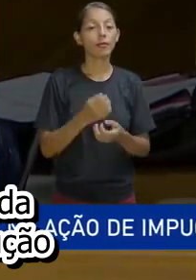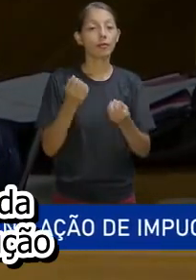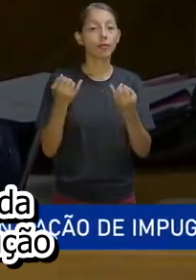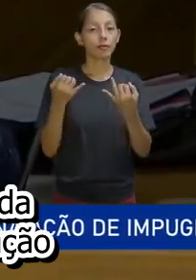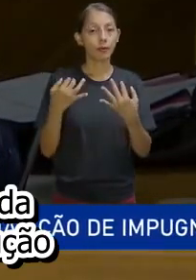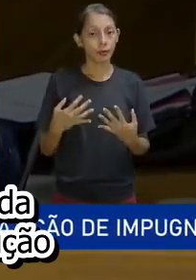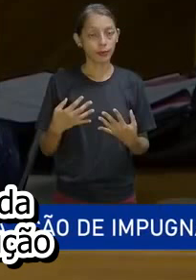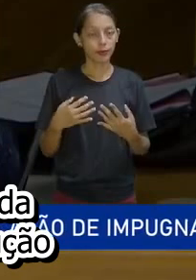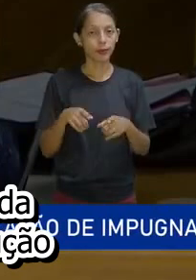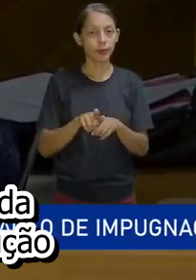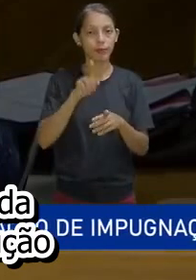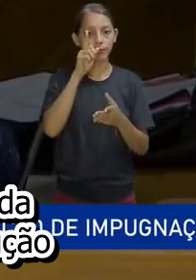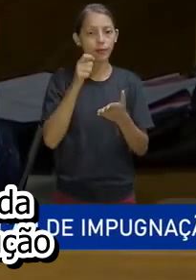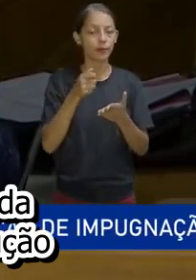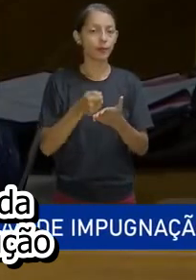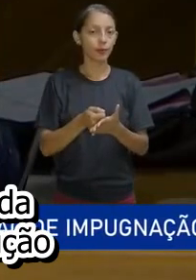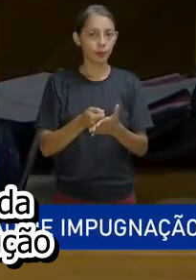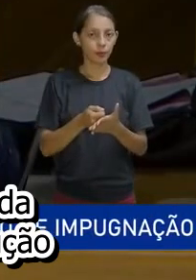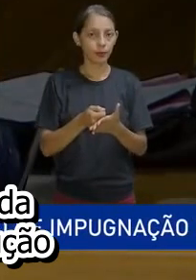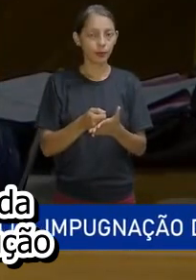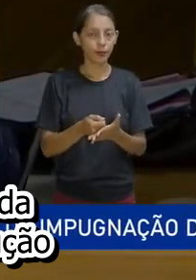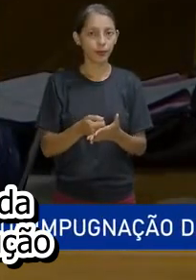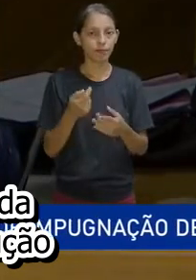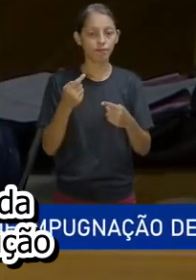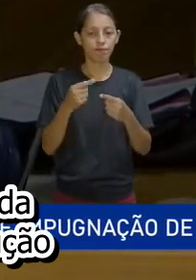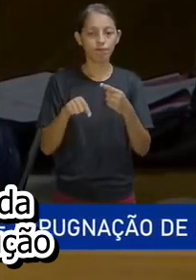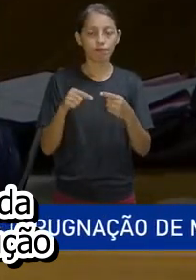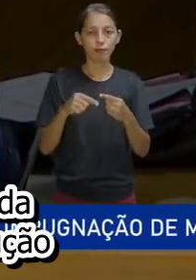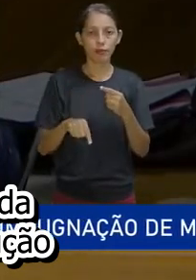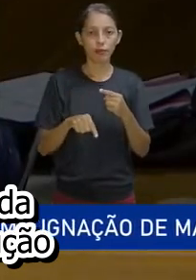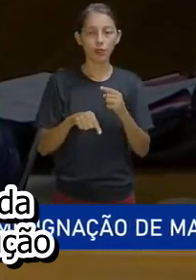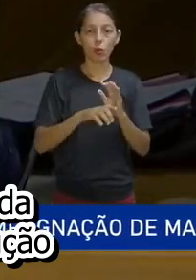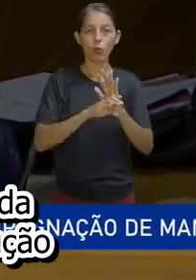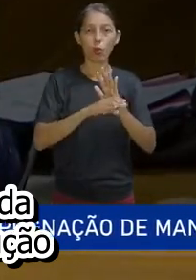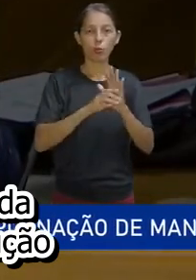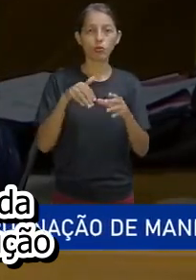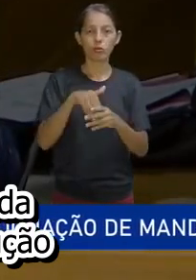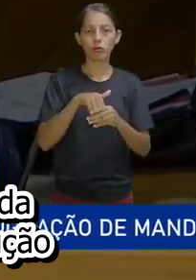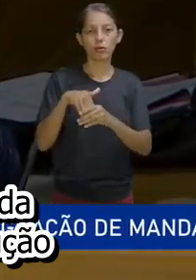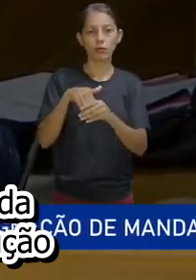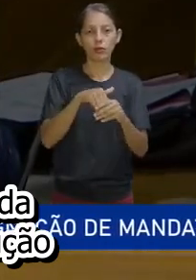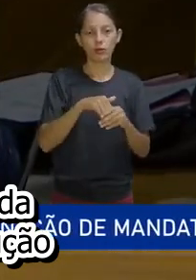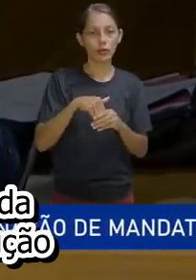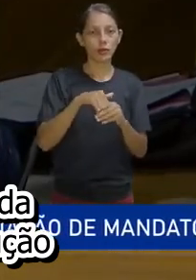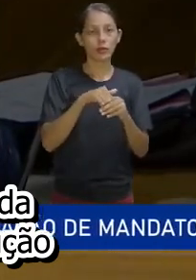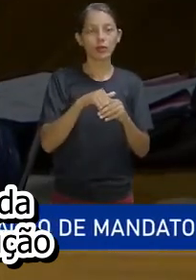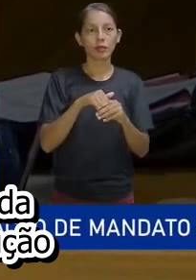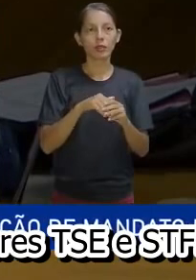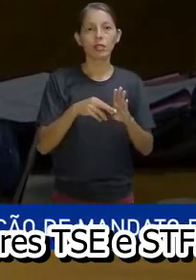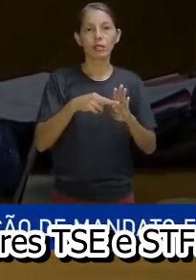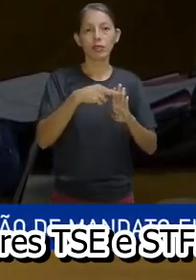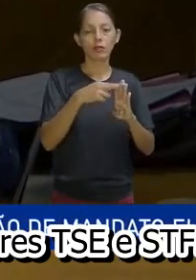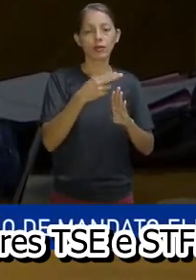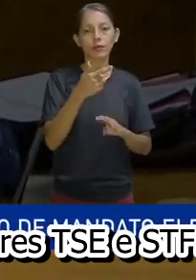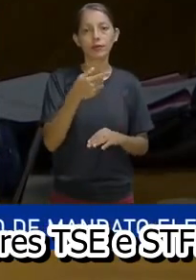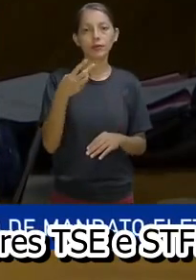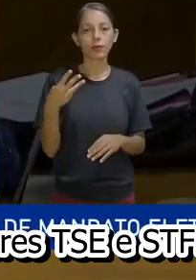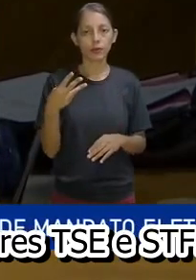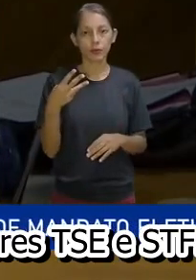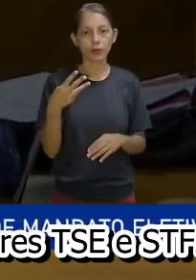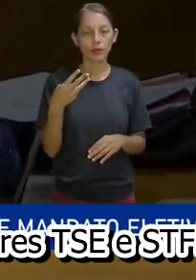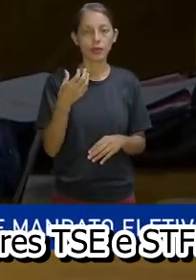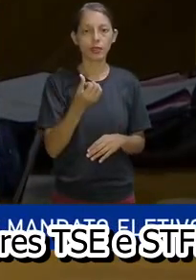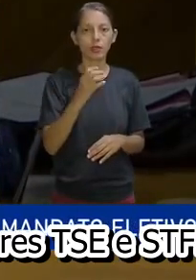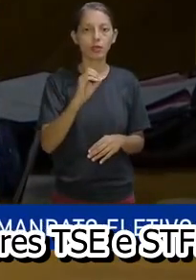o acerto da decisão agravada em consonância com o Código Eleitoral e a Resolução 23.611 de